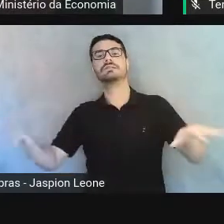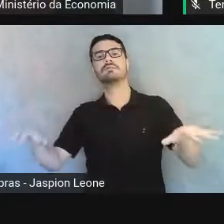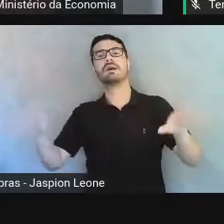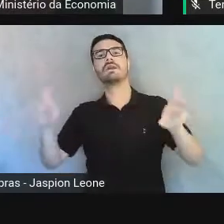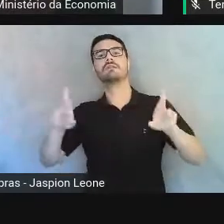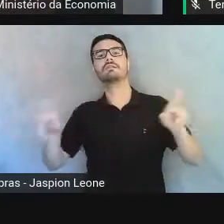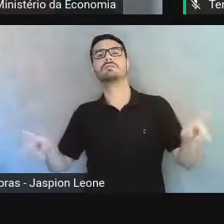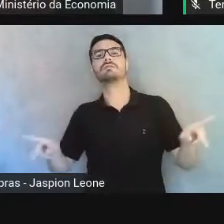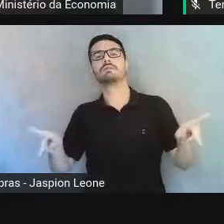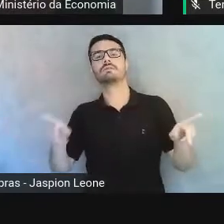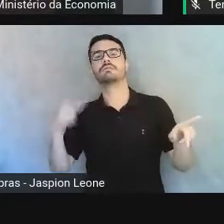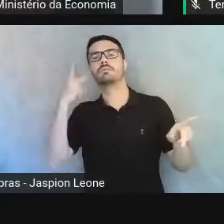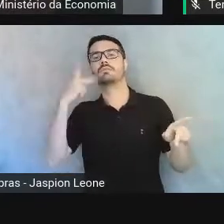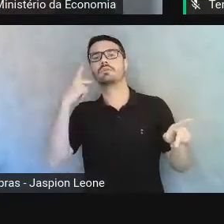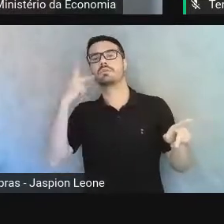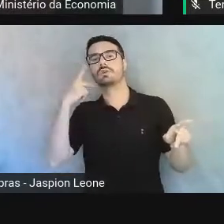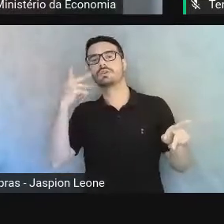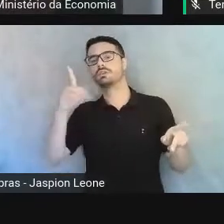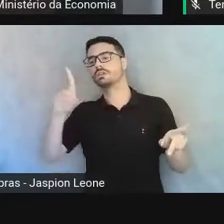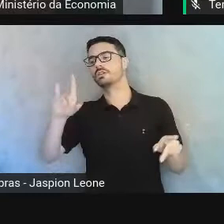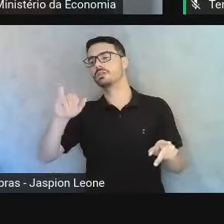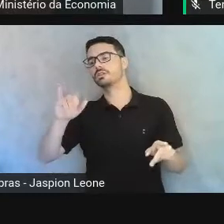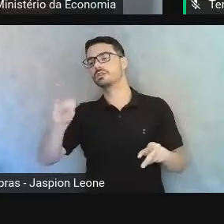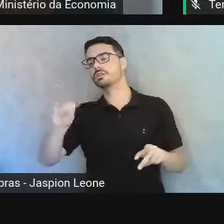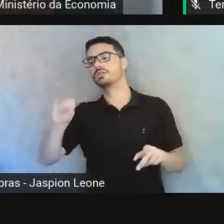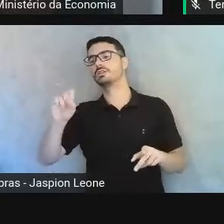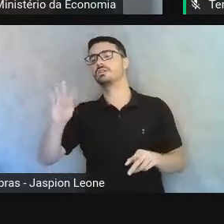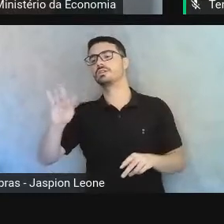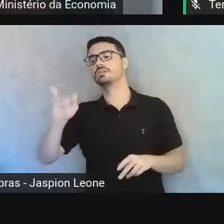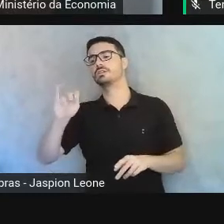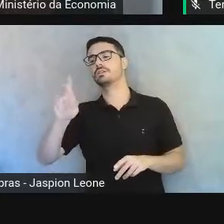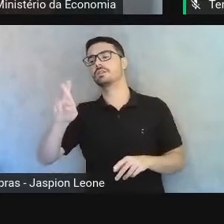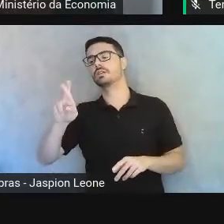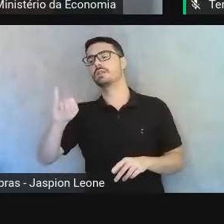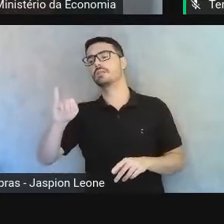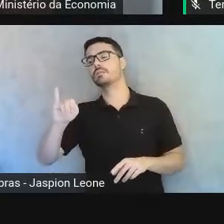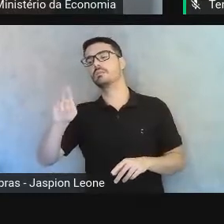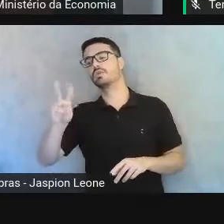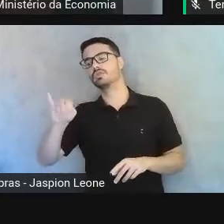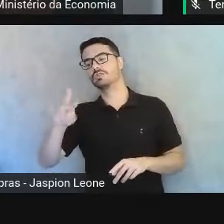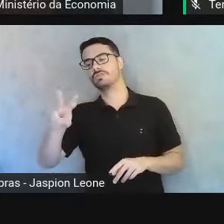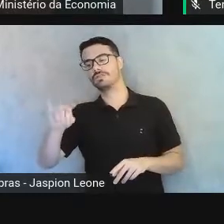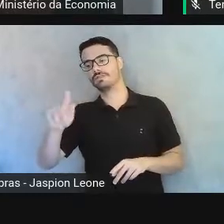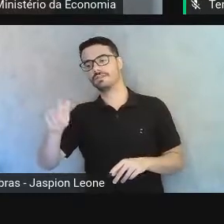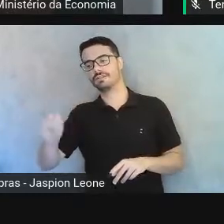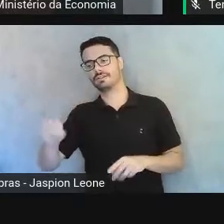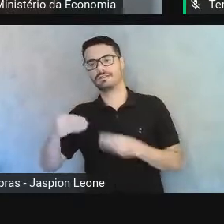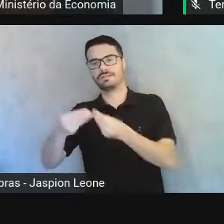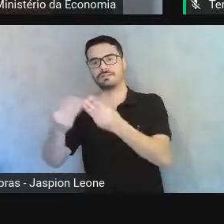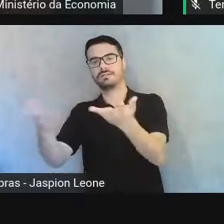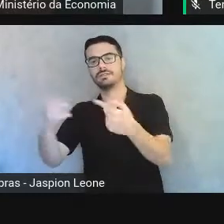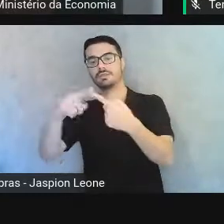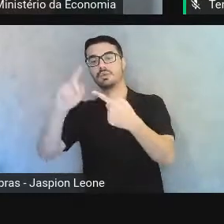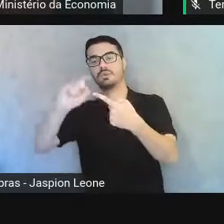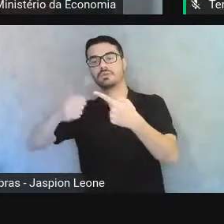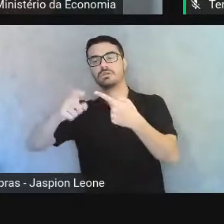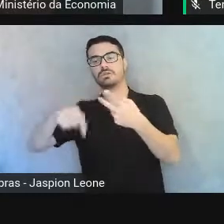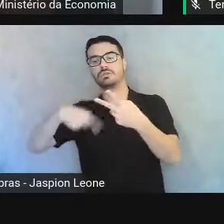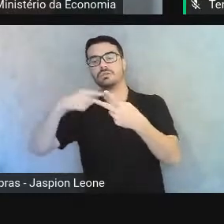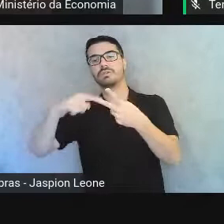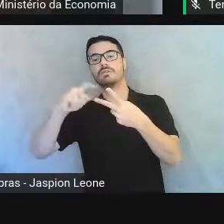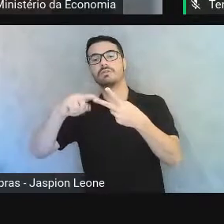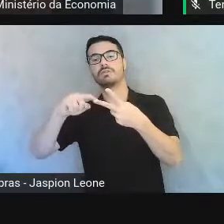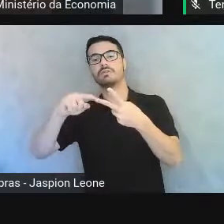né, das políticas distributivas, ele trata dessa diferenciação de políticas distributivas do executivo e do legislativo.